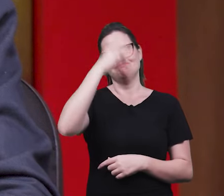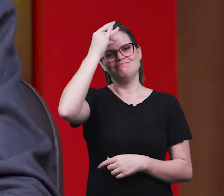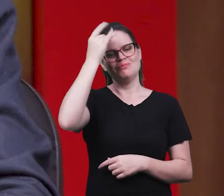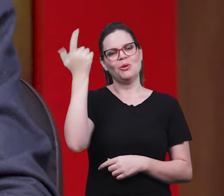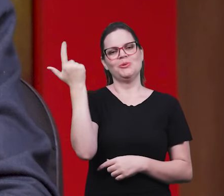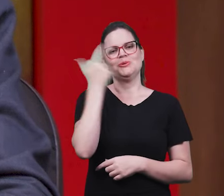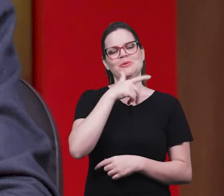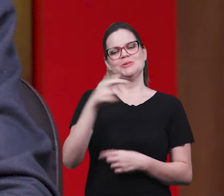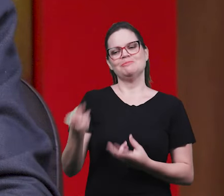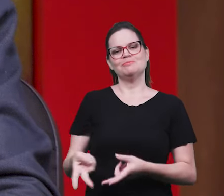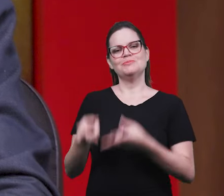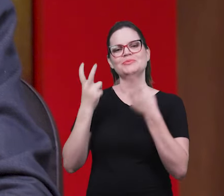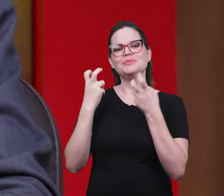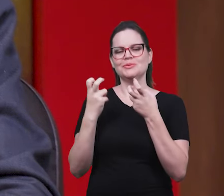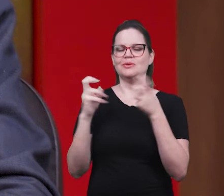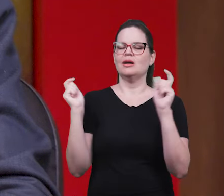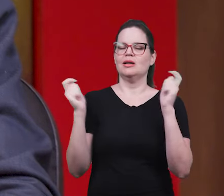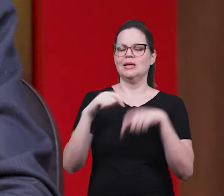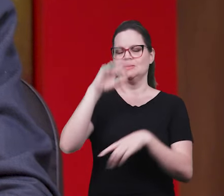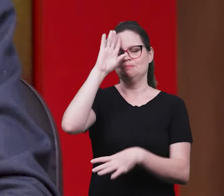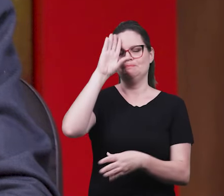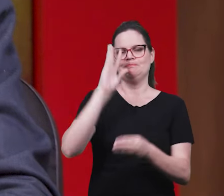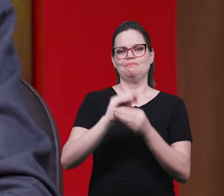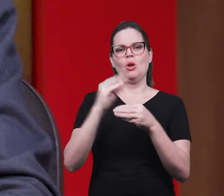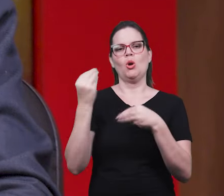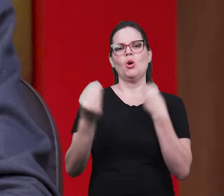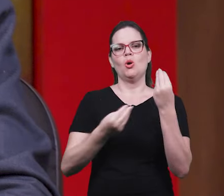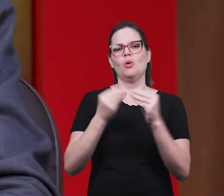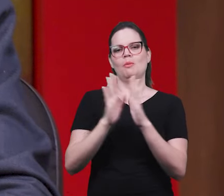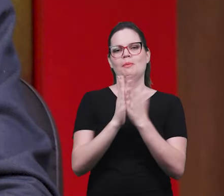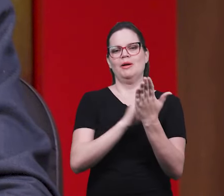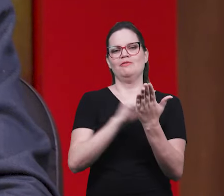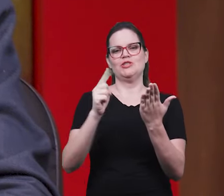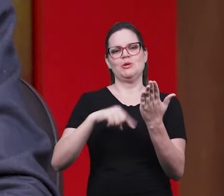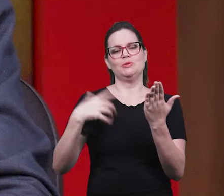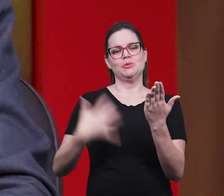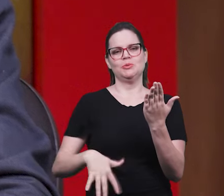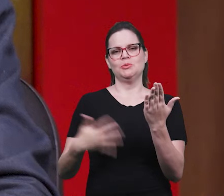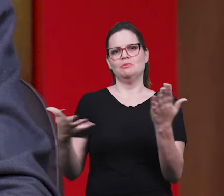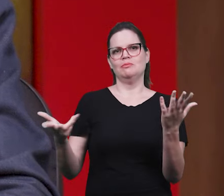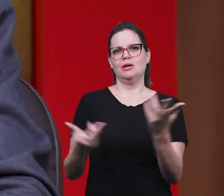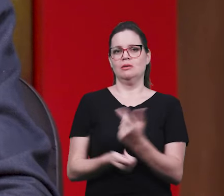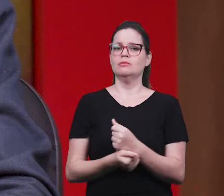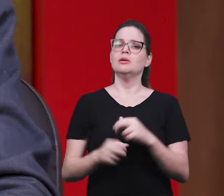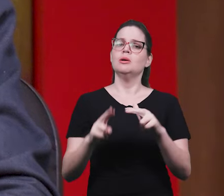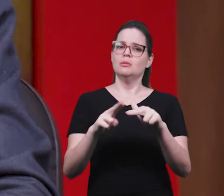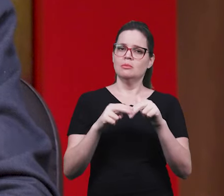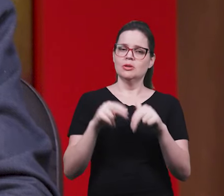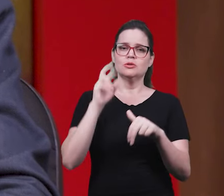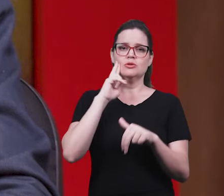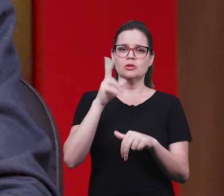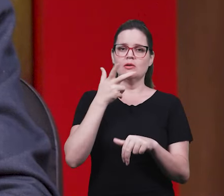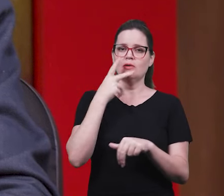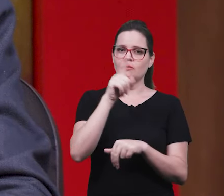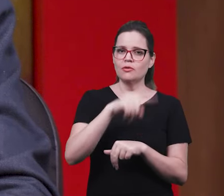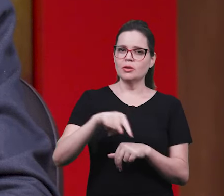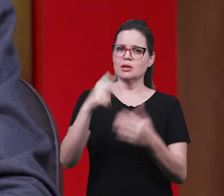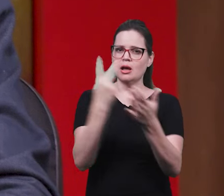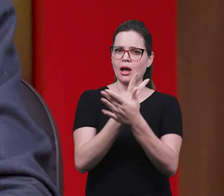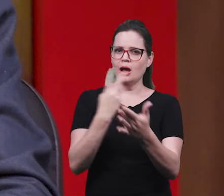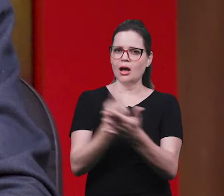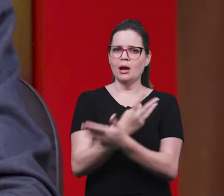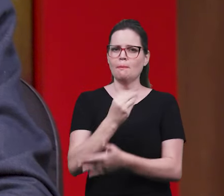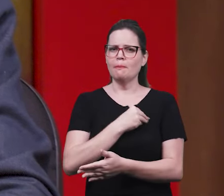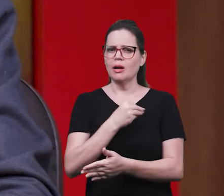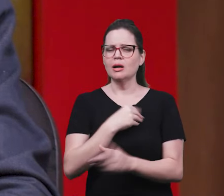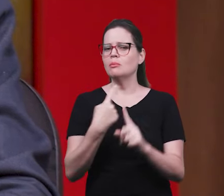é aquilo que nós podemos entender a profundidade da palavra, né? Errais não conhecendo as Escrituras nem o poder de Deus.